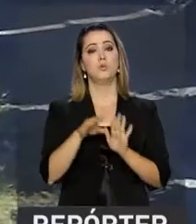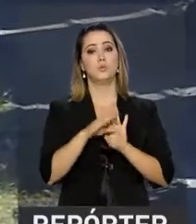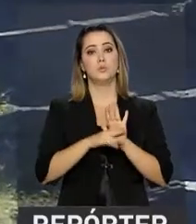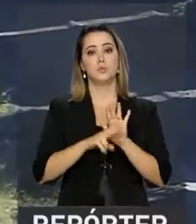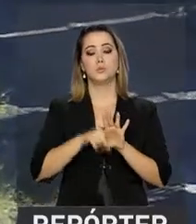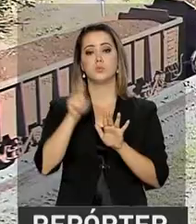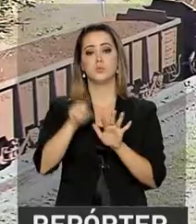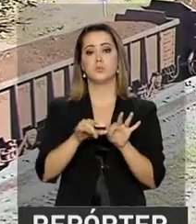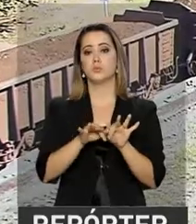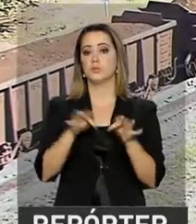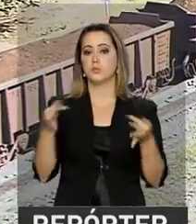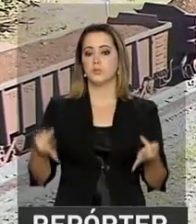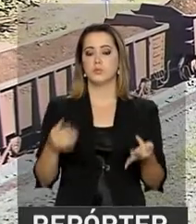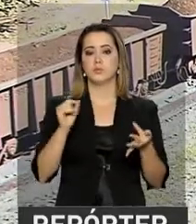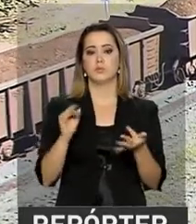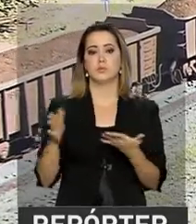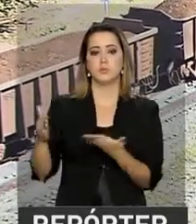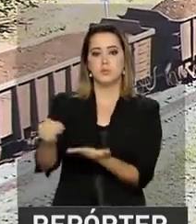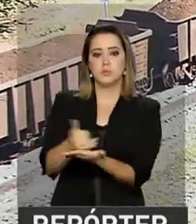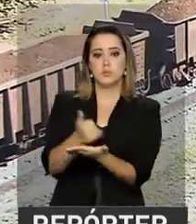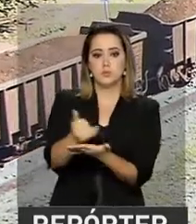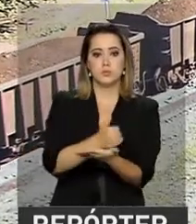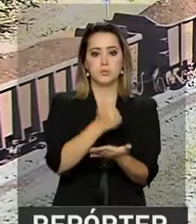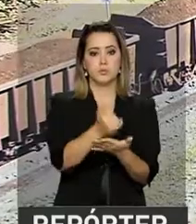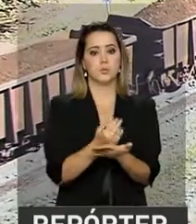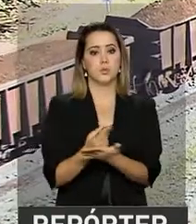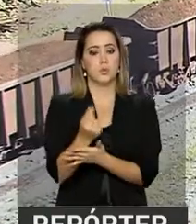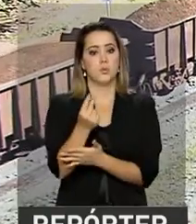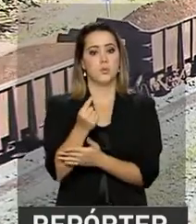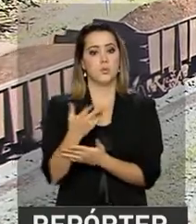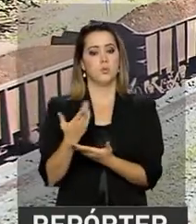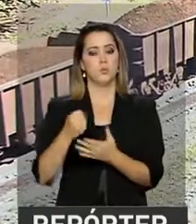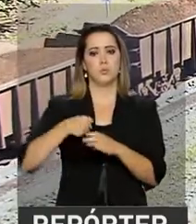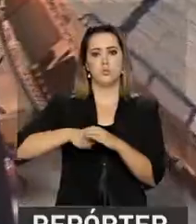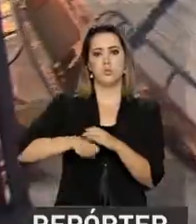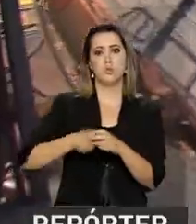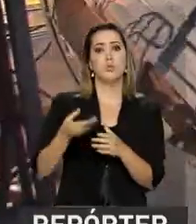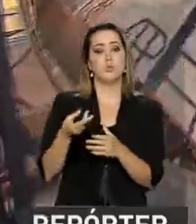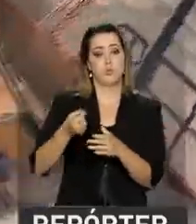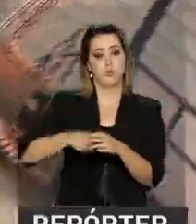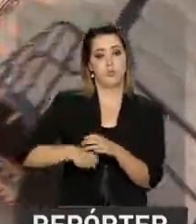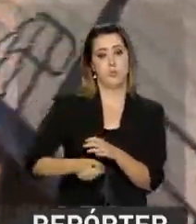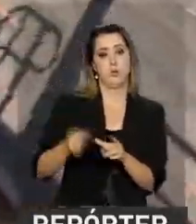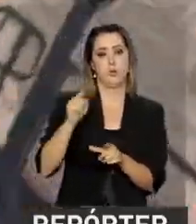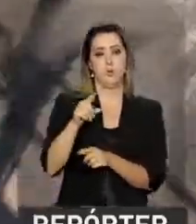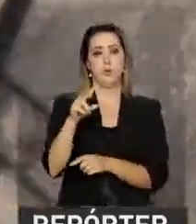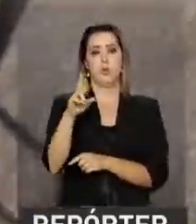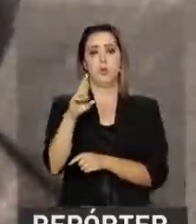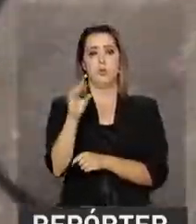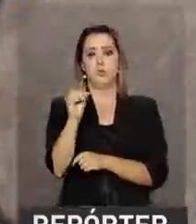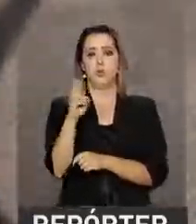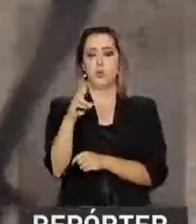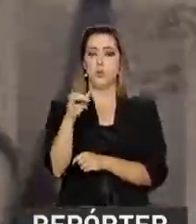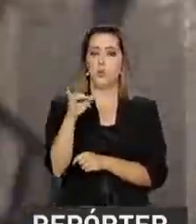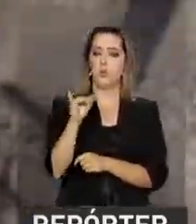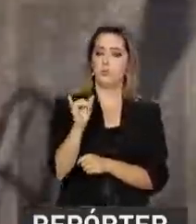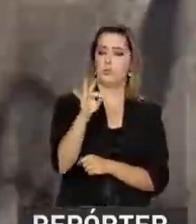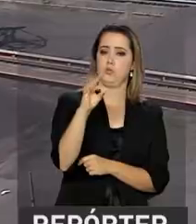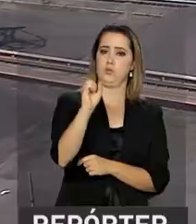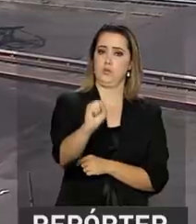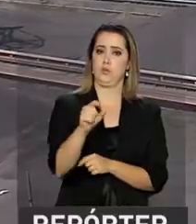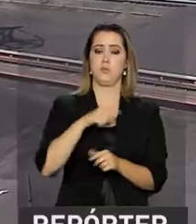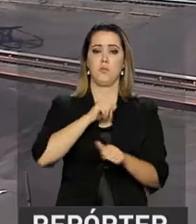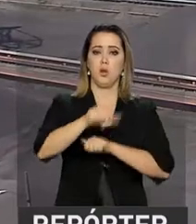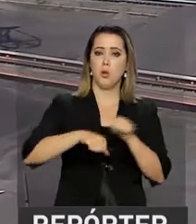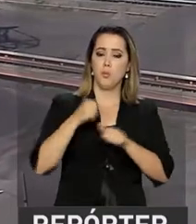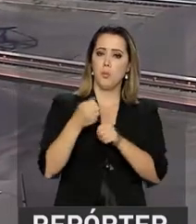simplificação da arrecadação e distribuição dos recursos pela exploração mineral os chamados royalties a proposta muda a base